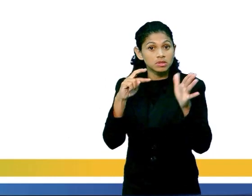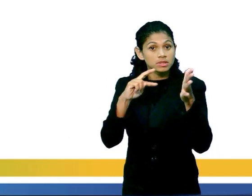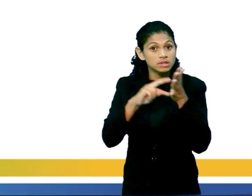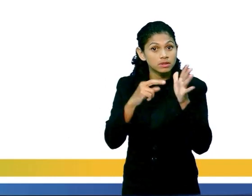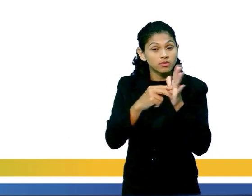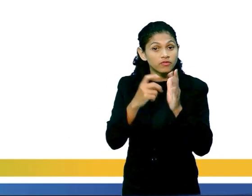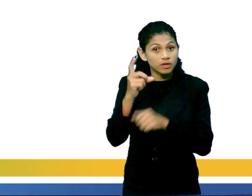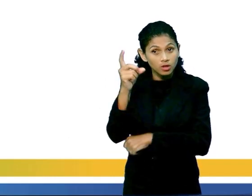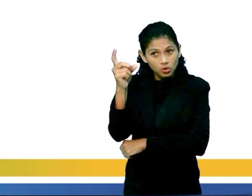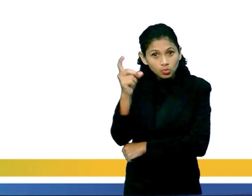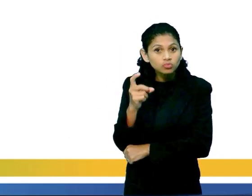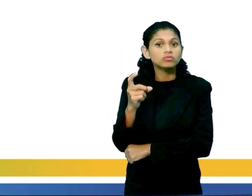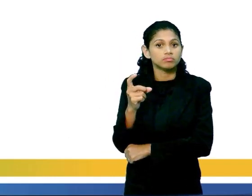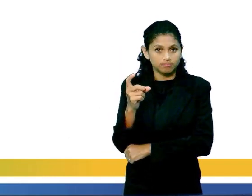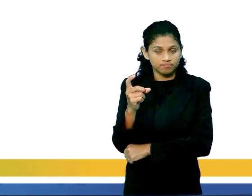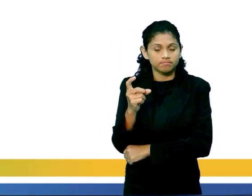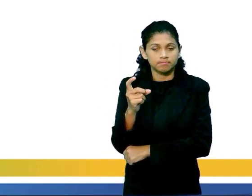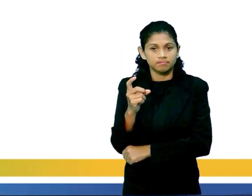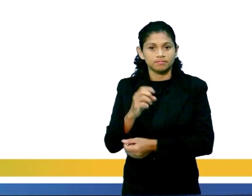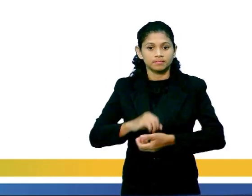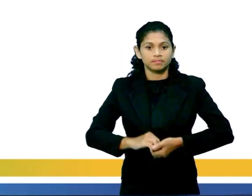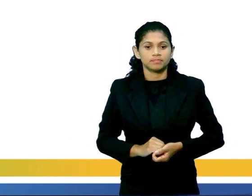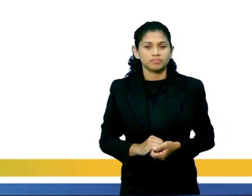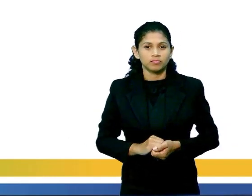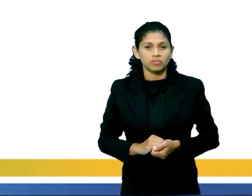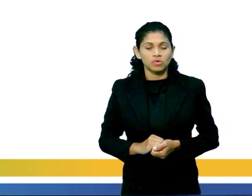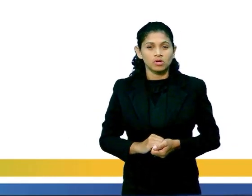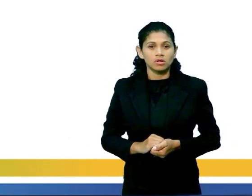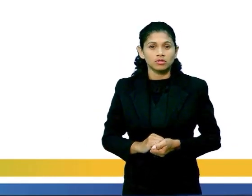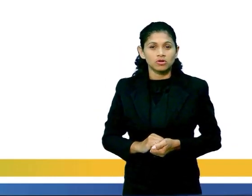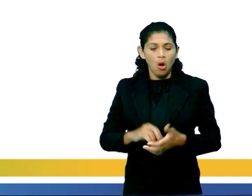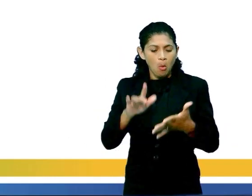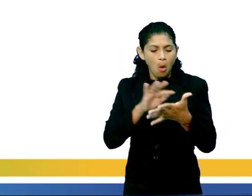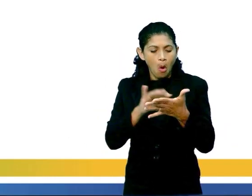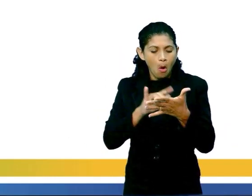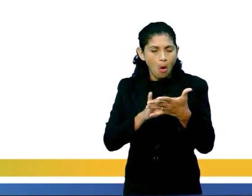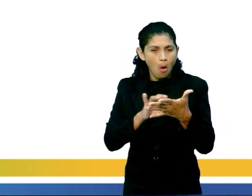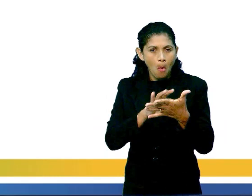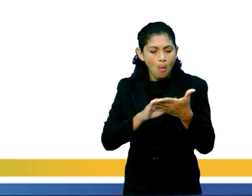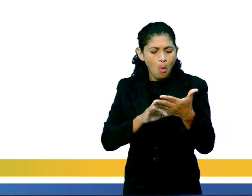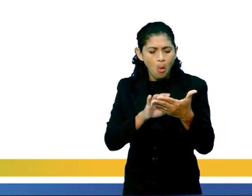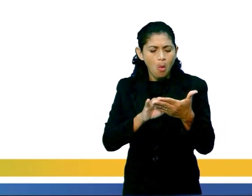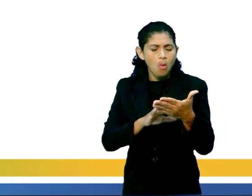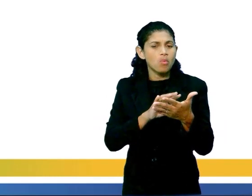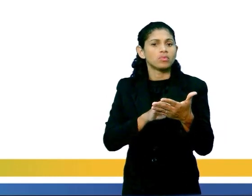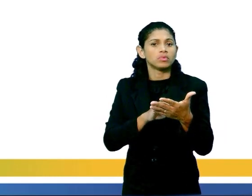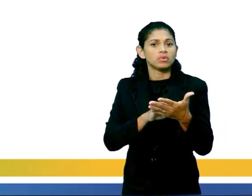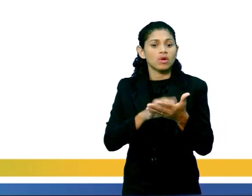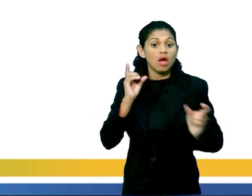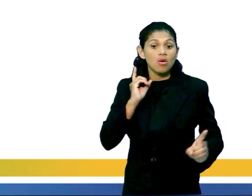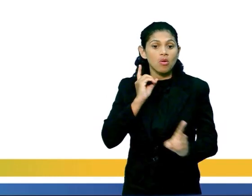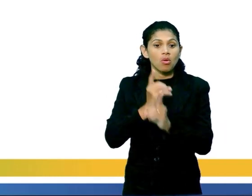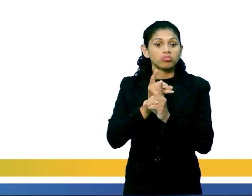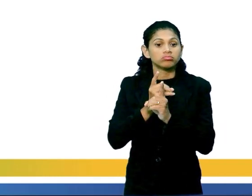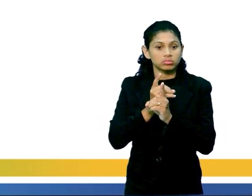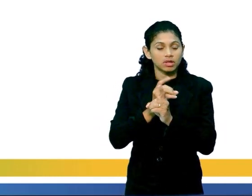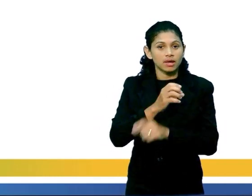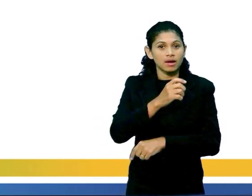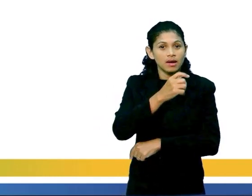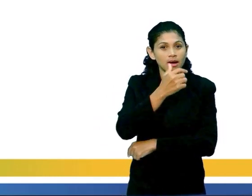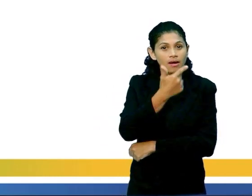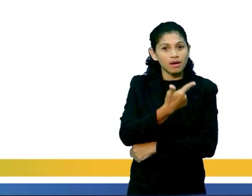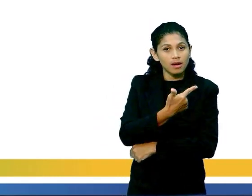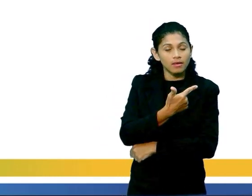esse cálculo aí, usando uma calculadora bem rapidinho, você chega a esses seguintes resultados aqui, ó. F de 75 é igual a 25,